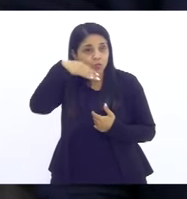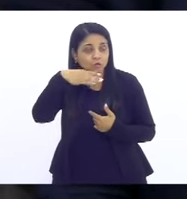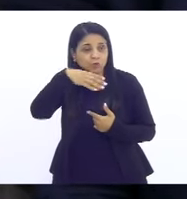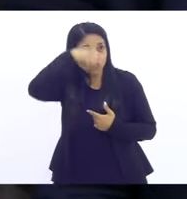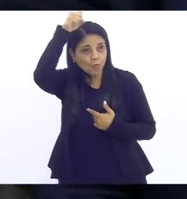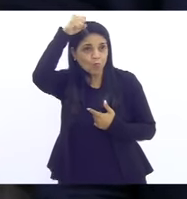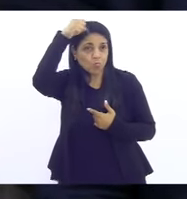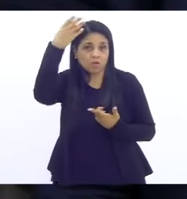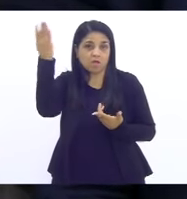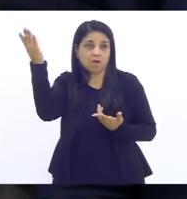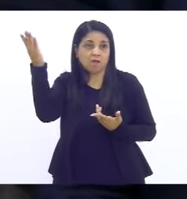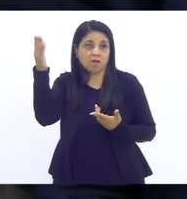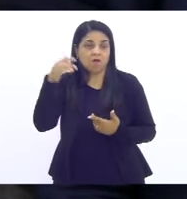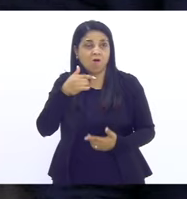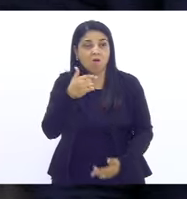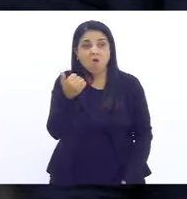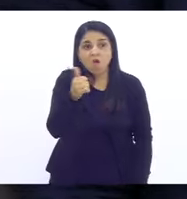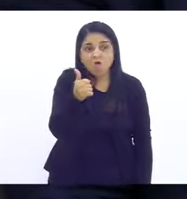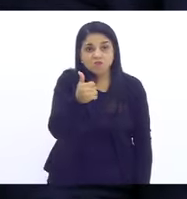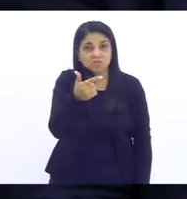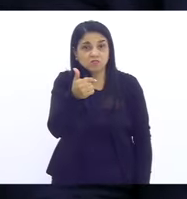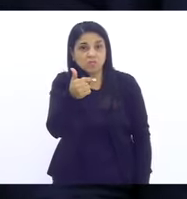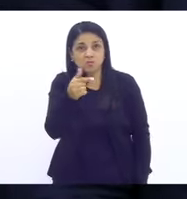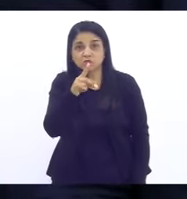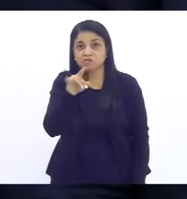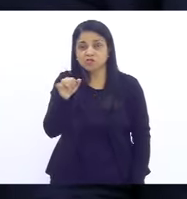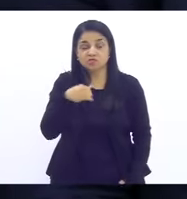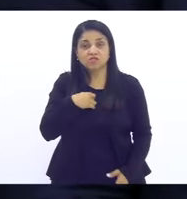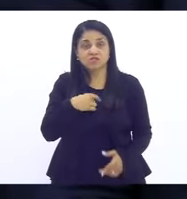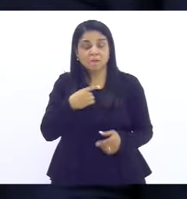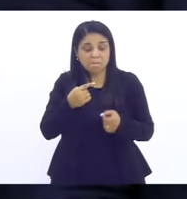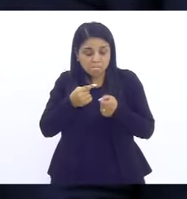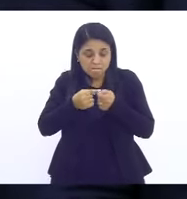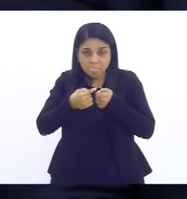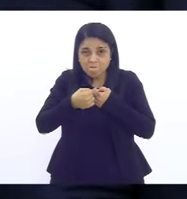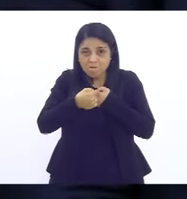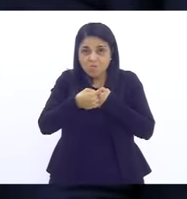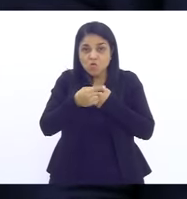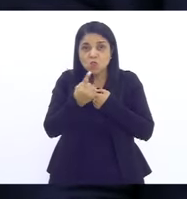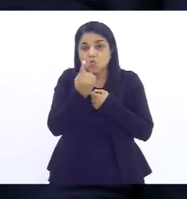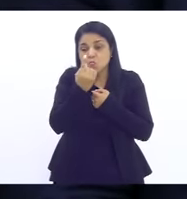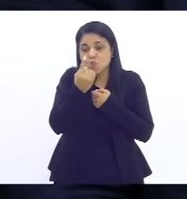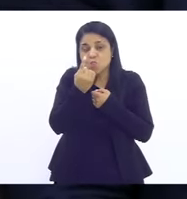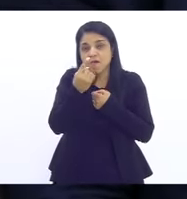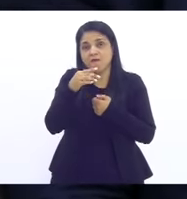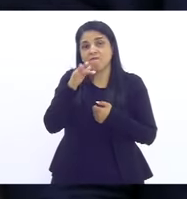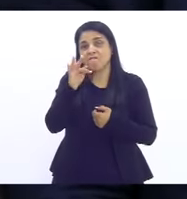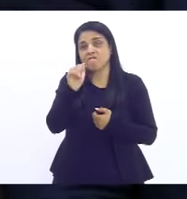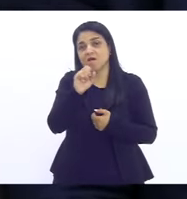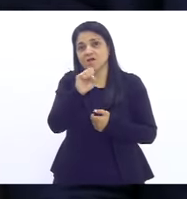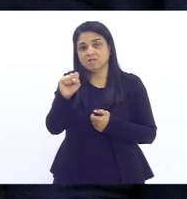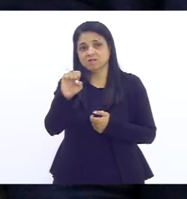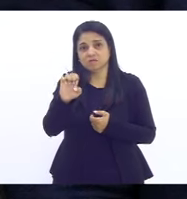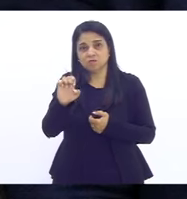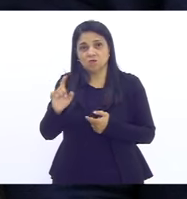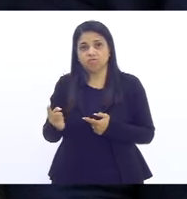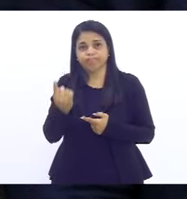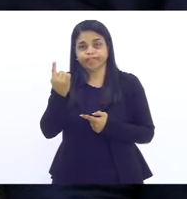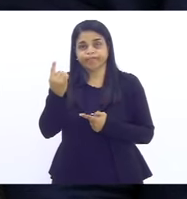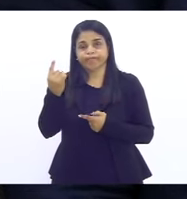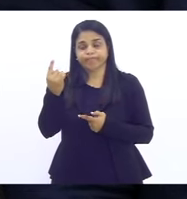luz. Alguns bairros que só estão com uma fase funcionando. E aí não é só o